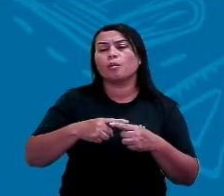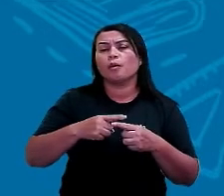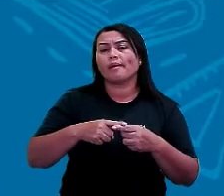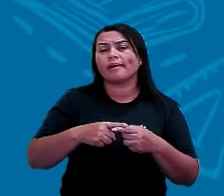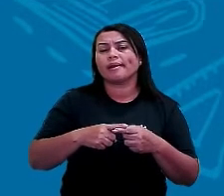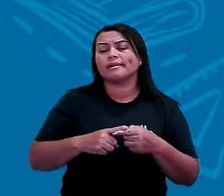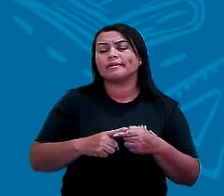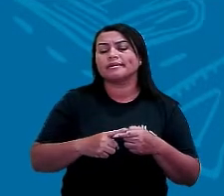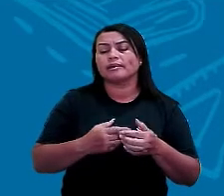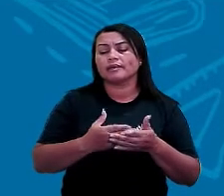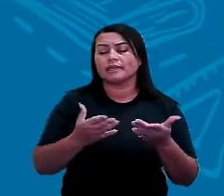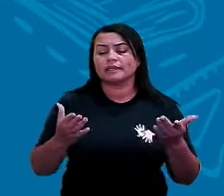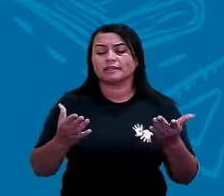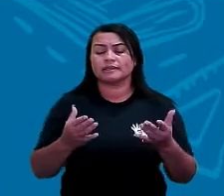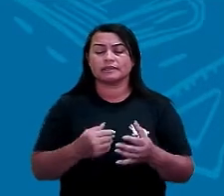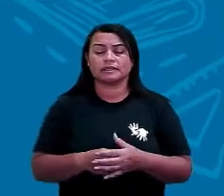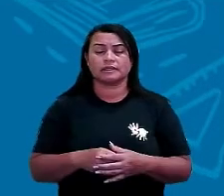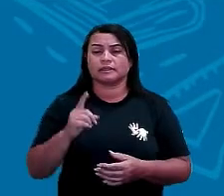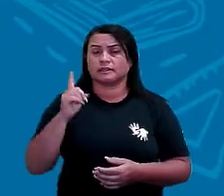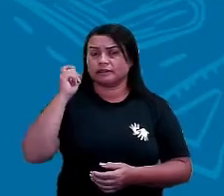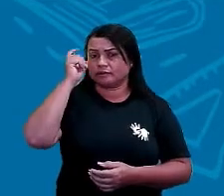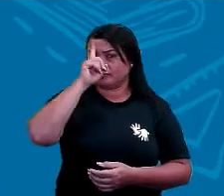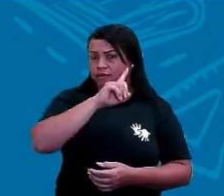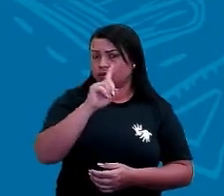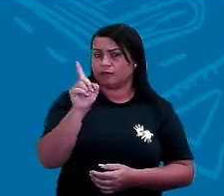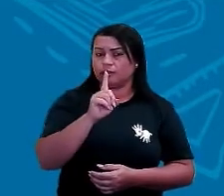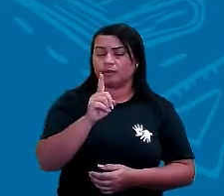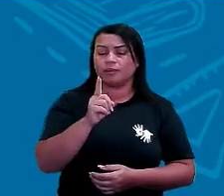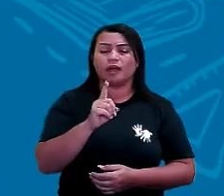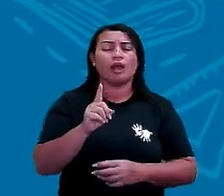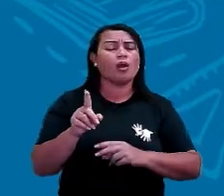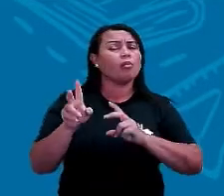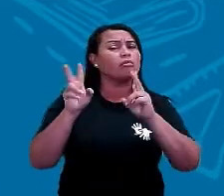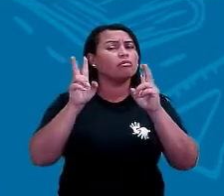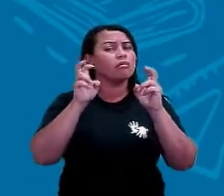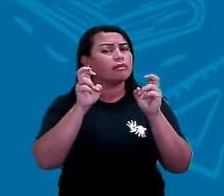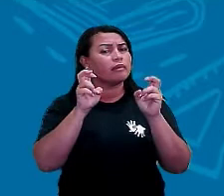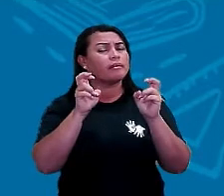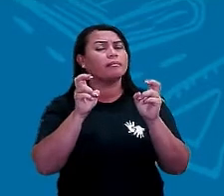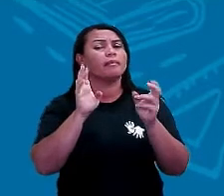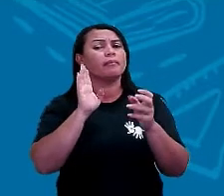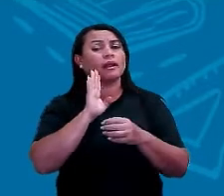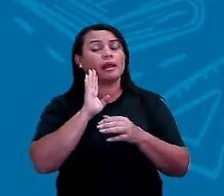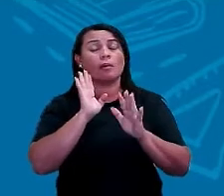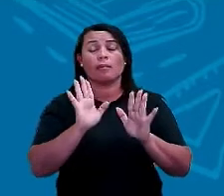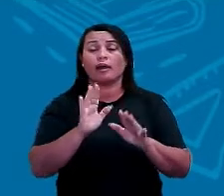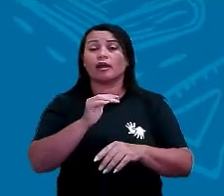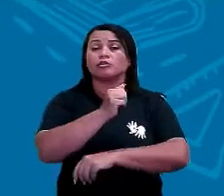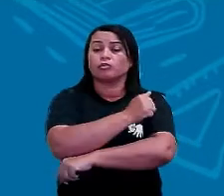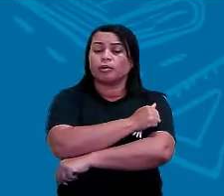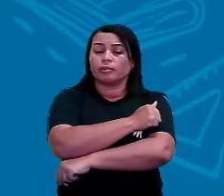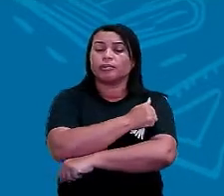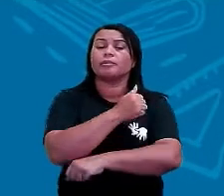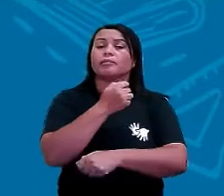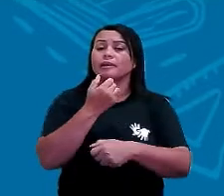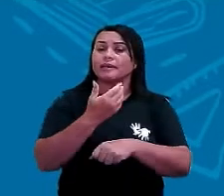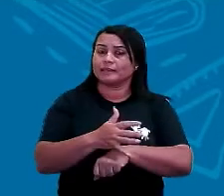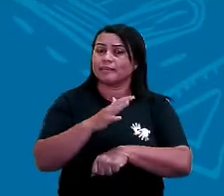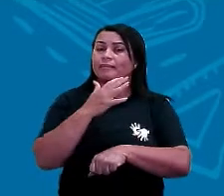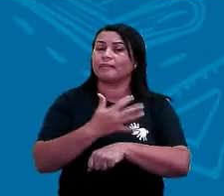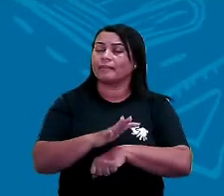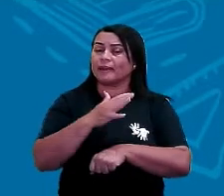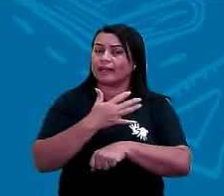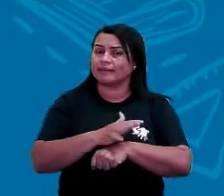dessa forma. Não é difícil, gente. É um assunto que não é difícil, mas que o aluno requer prática,